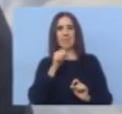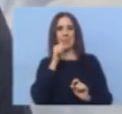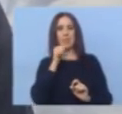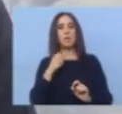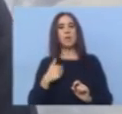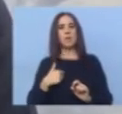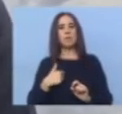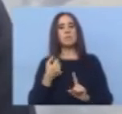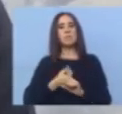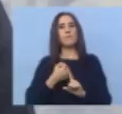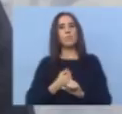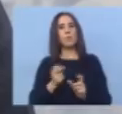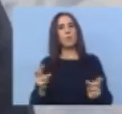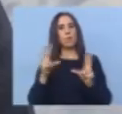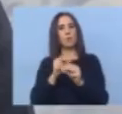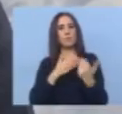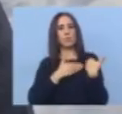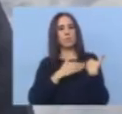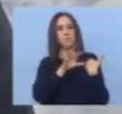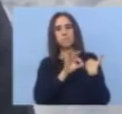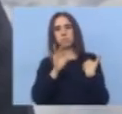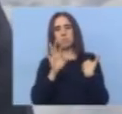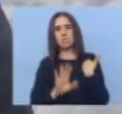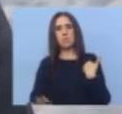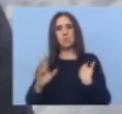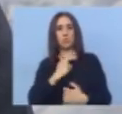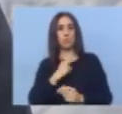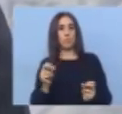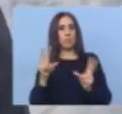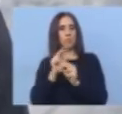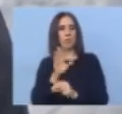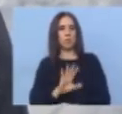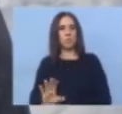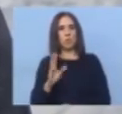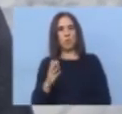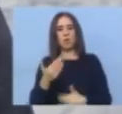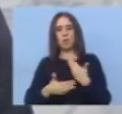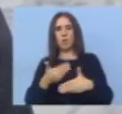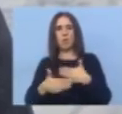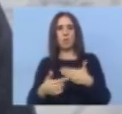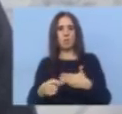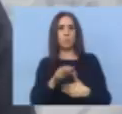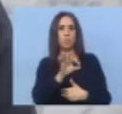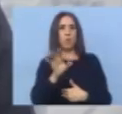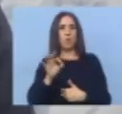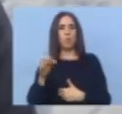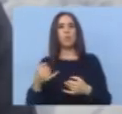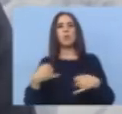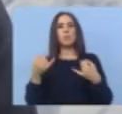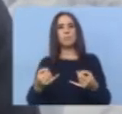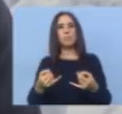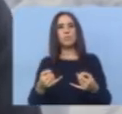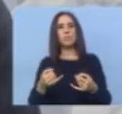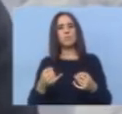é escolher os novos responsáveis nacionais, novos chefes nacionais, e estamos agora em processo de escolha, e depois fazemos um